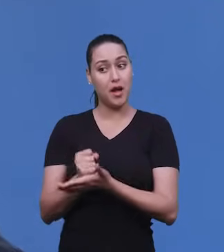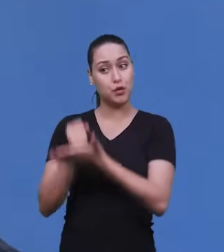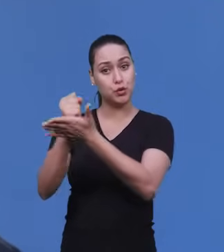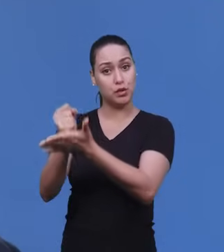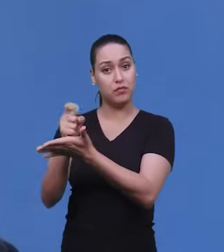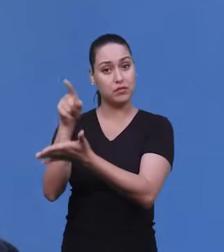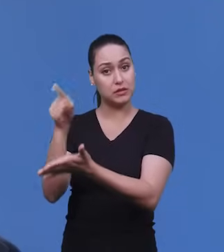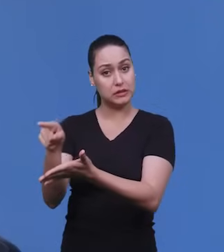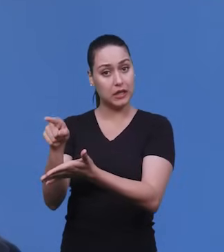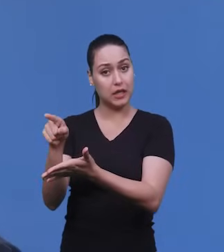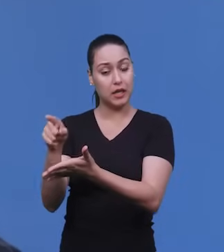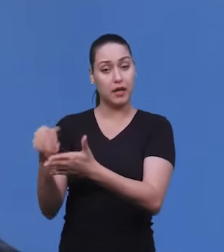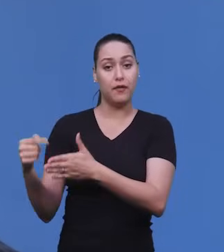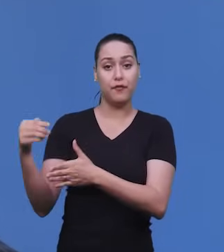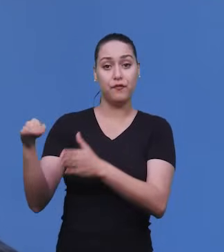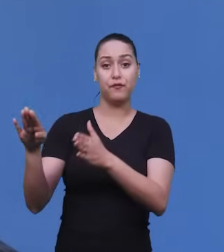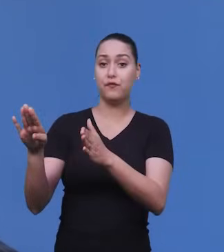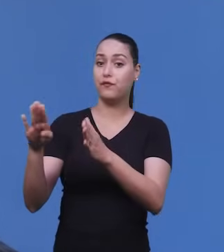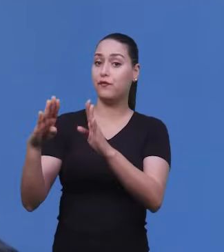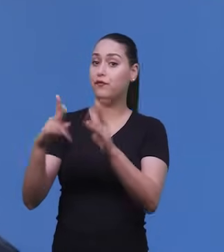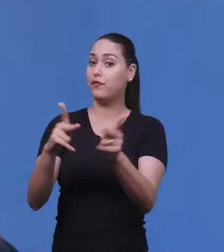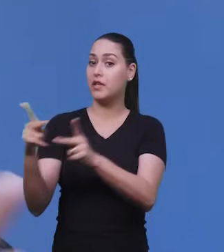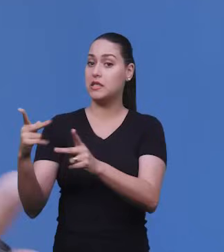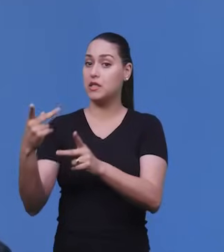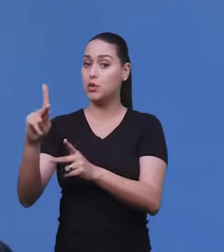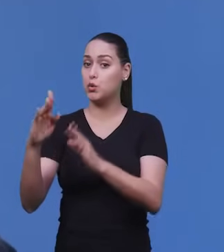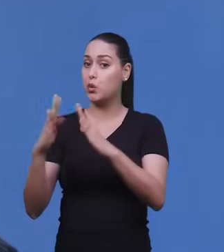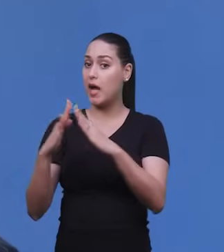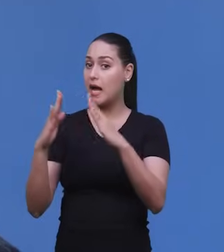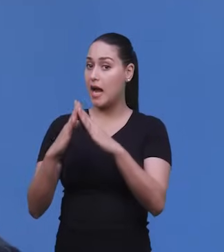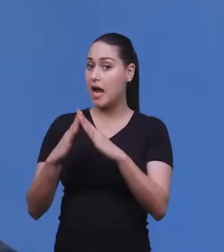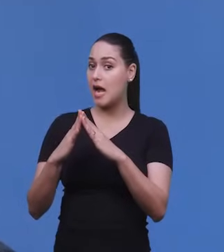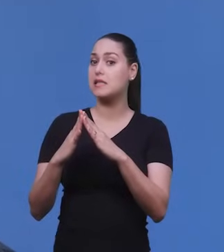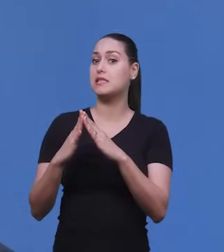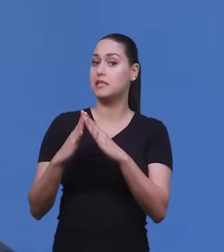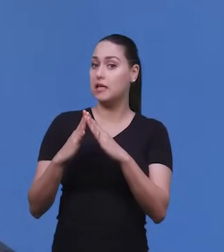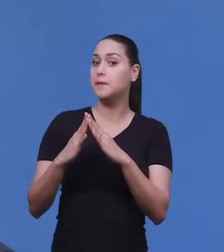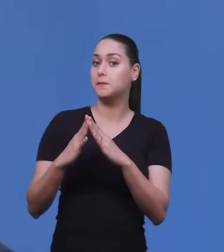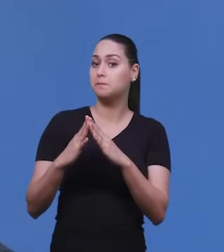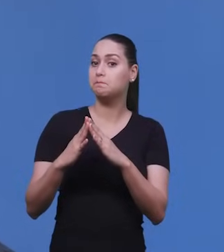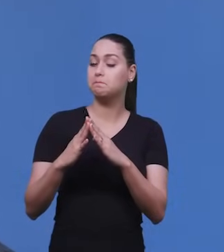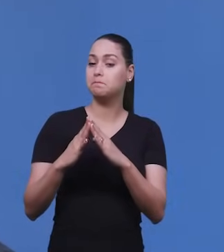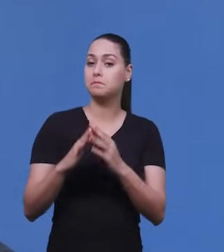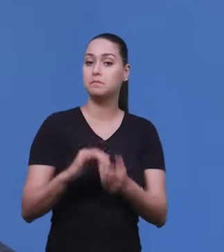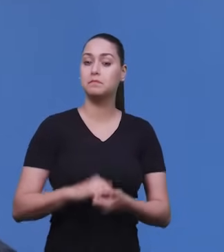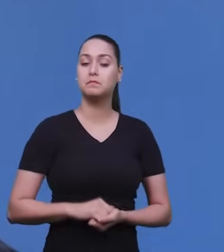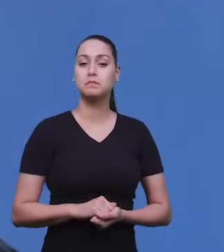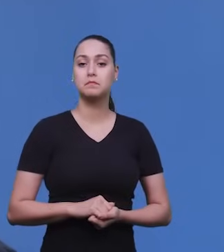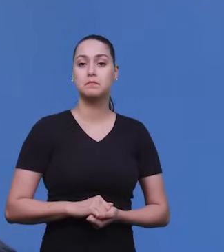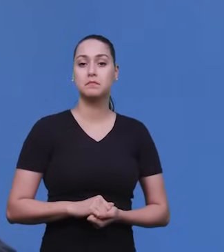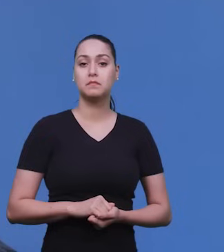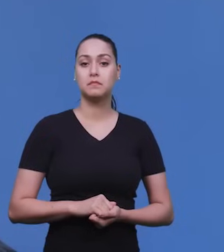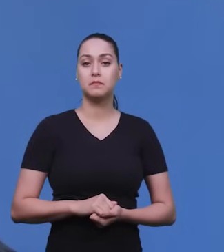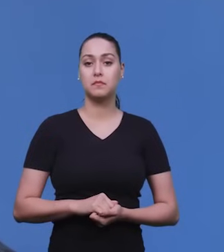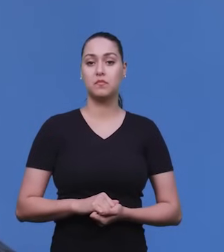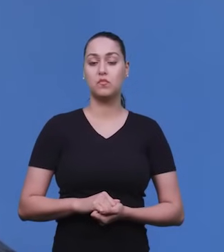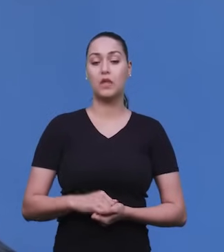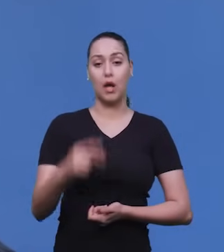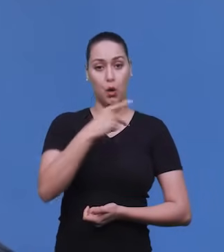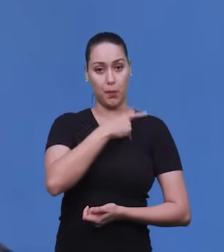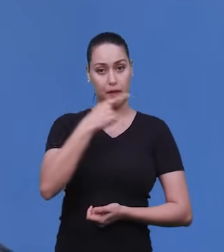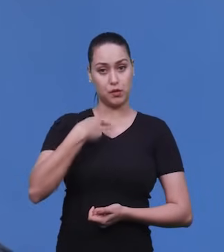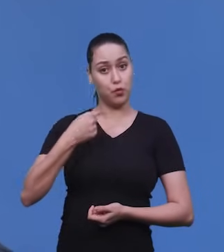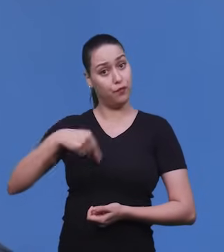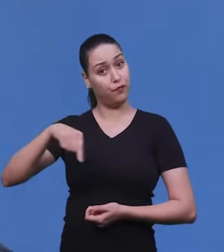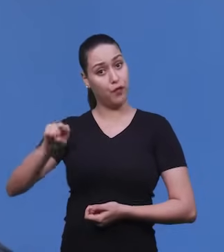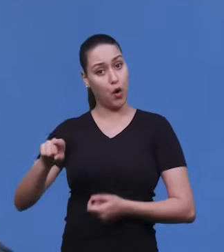assistência, ir na sua casa, né? Porque a família toda deve ser difícil. Esse pastor foi na